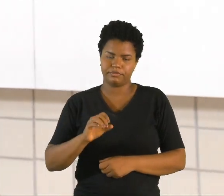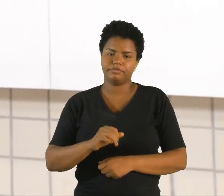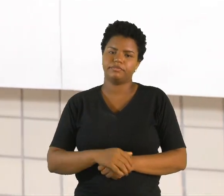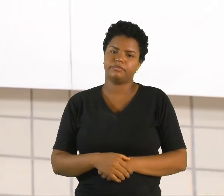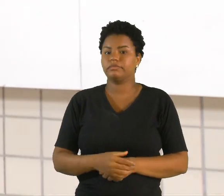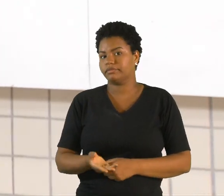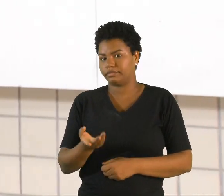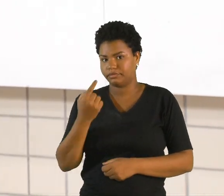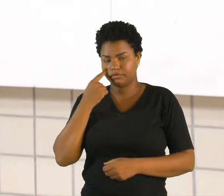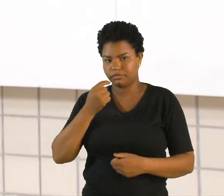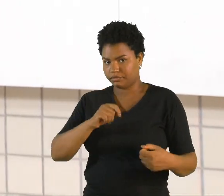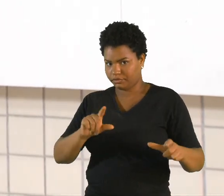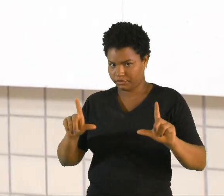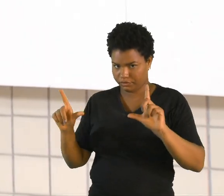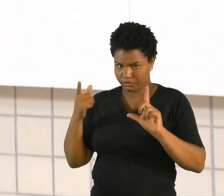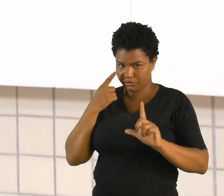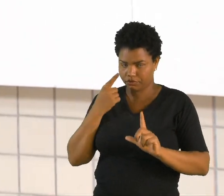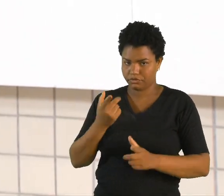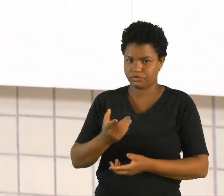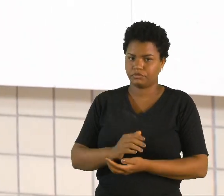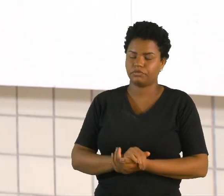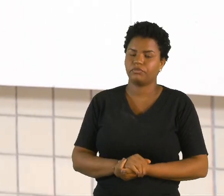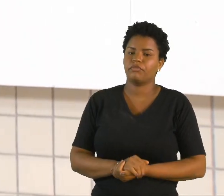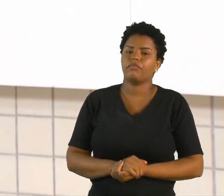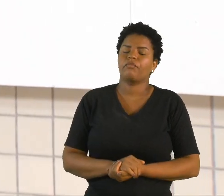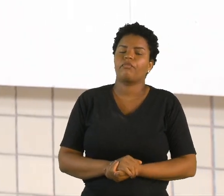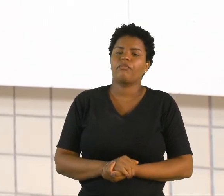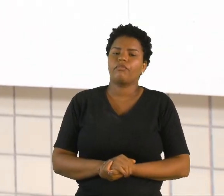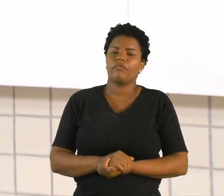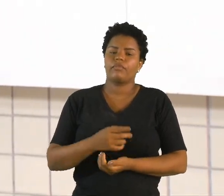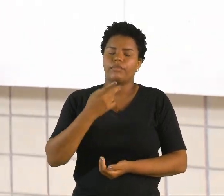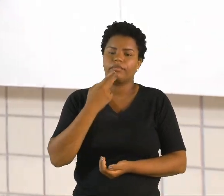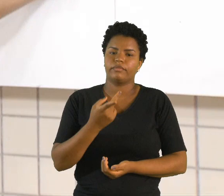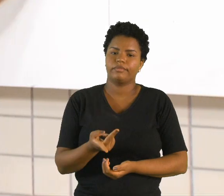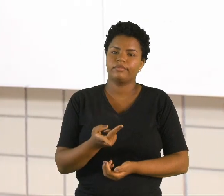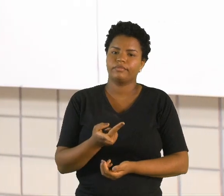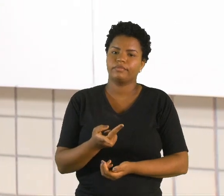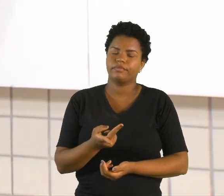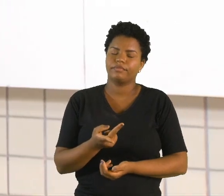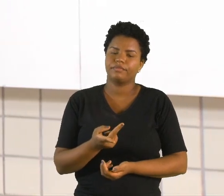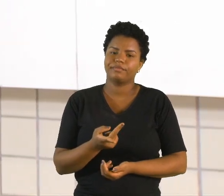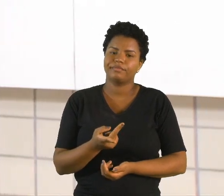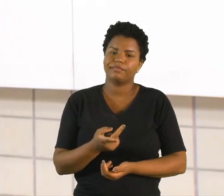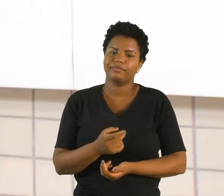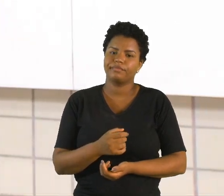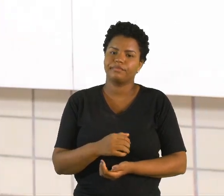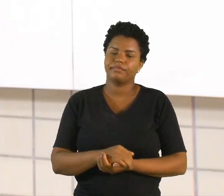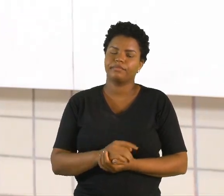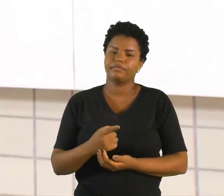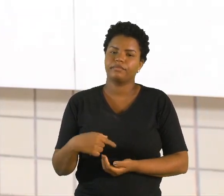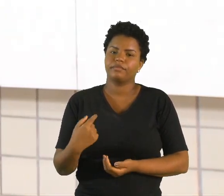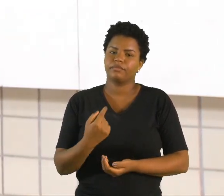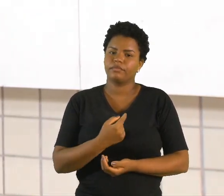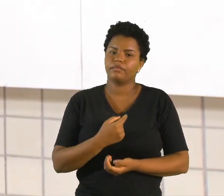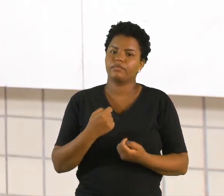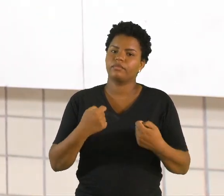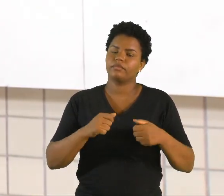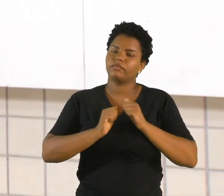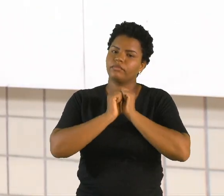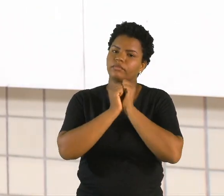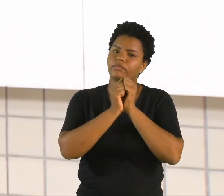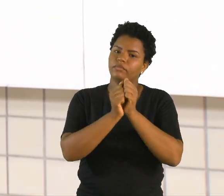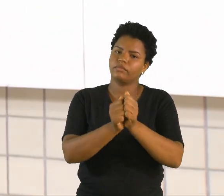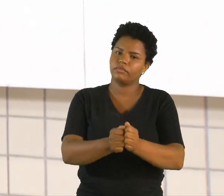quadro comigo, pessoal. Olha só, eu falei que nós devemos acompanhar